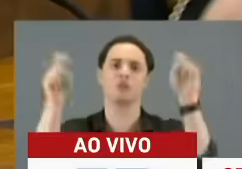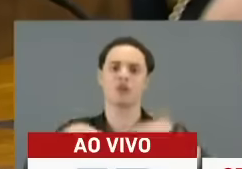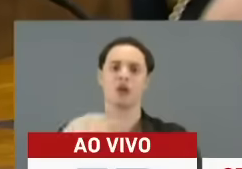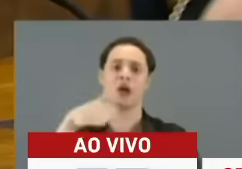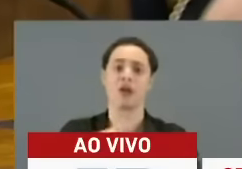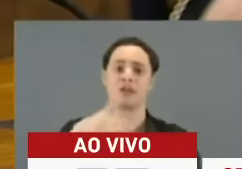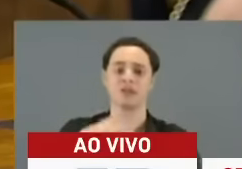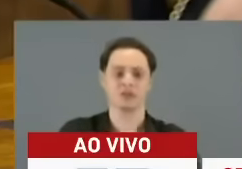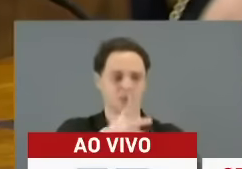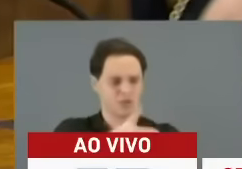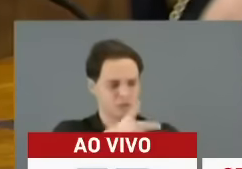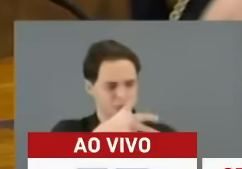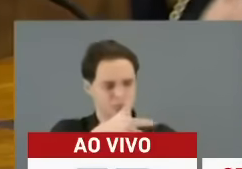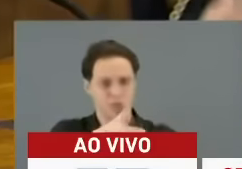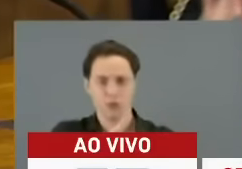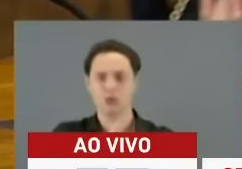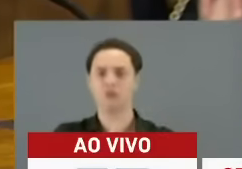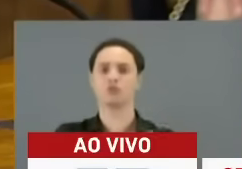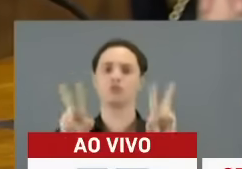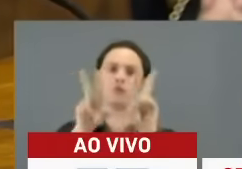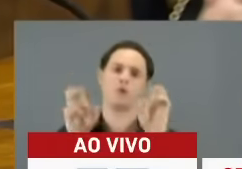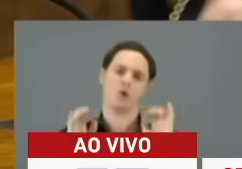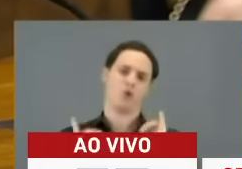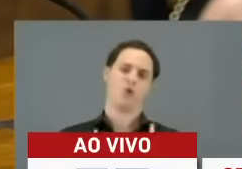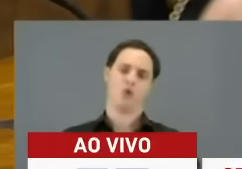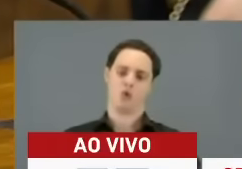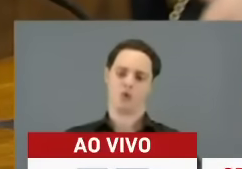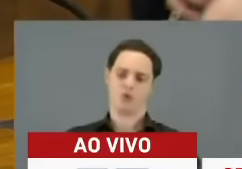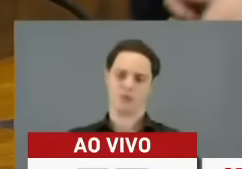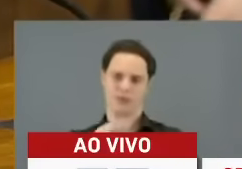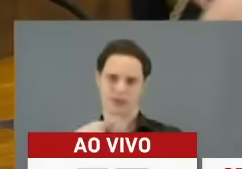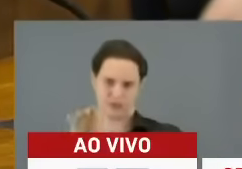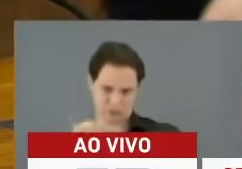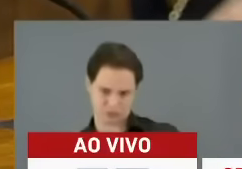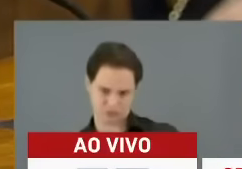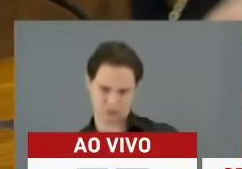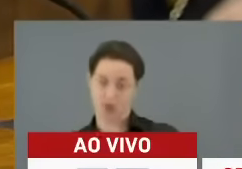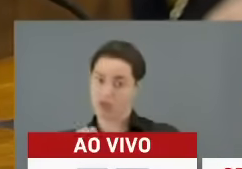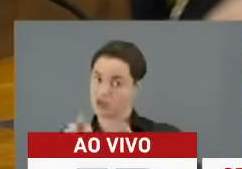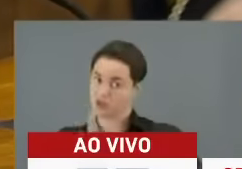pouco a gente volta a acompanhar mais CPMI dos atos do dia 8 de janeiro nesta terça-feira.